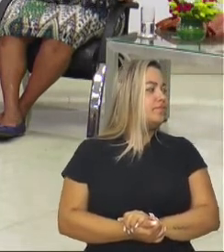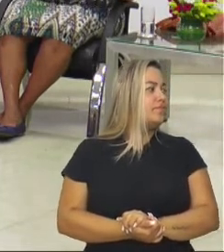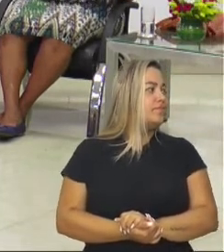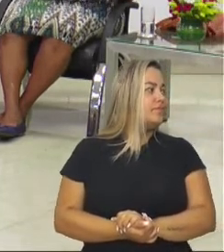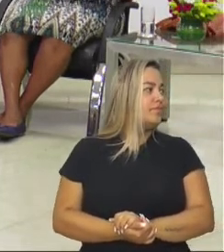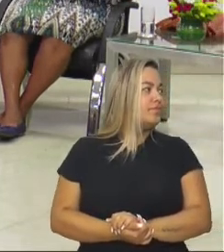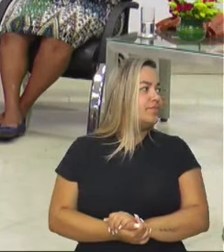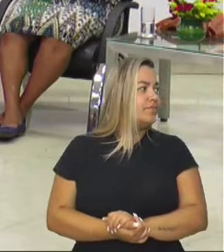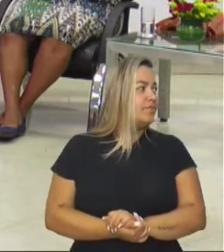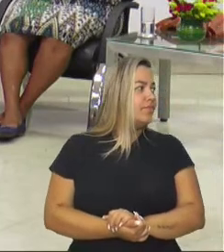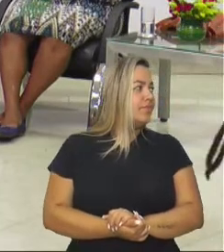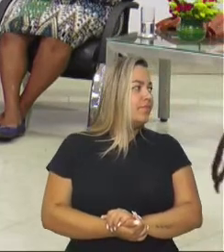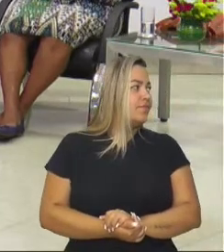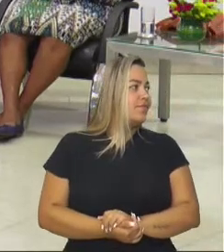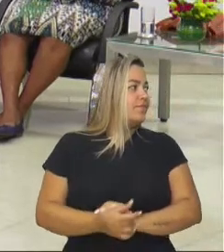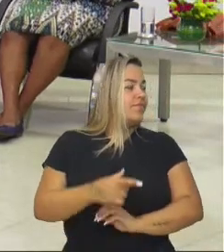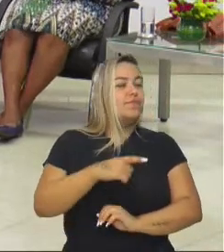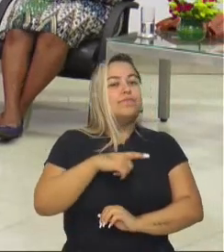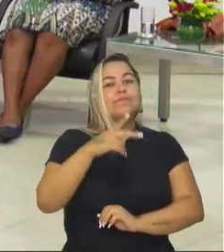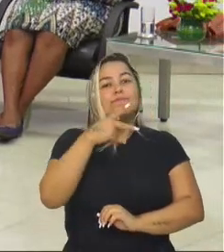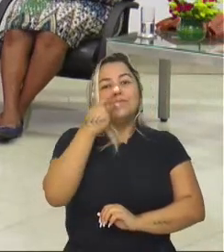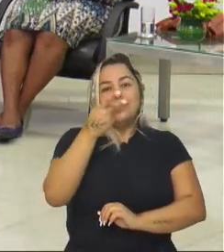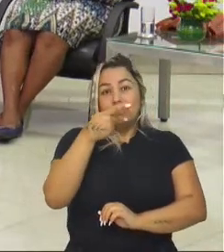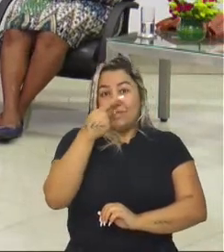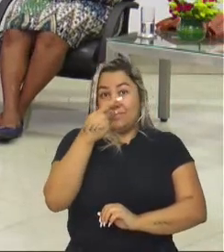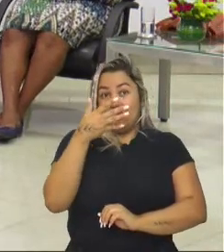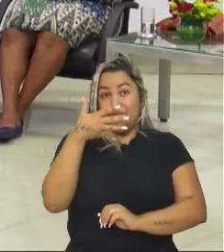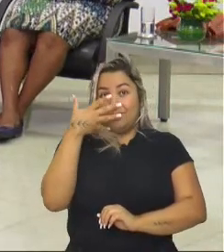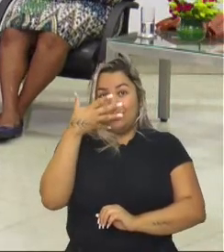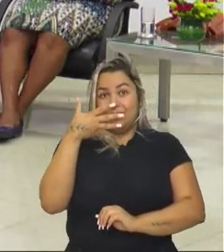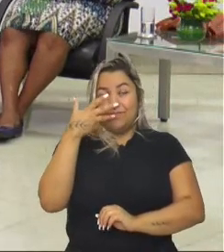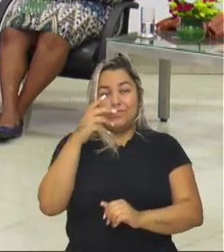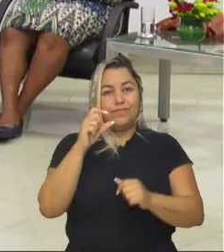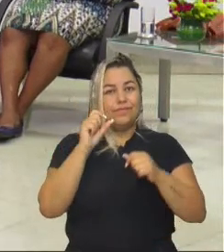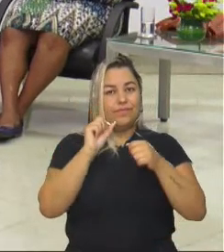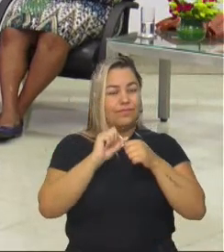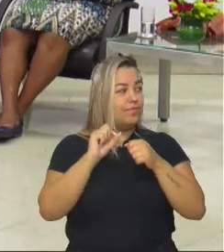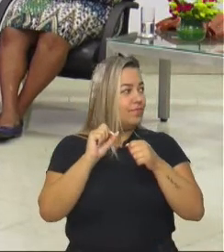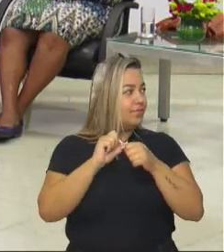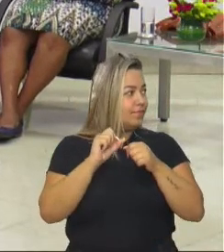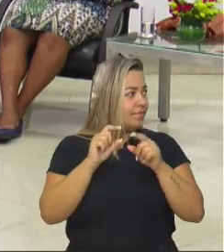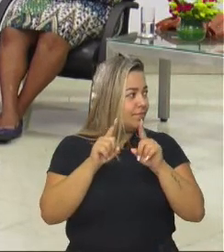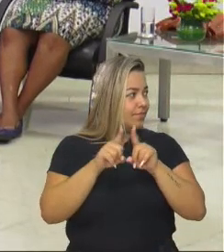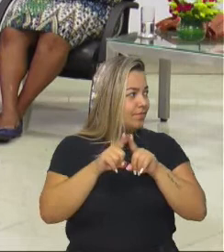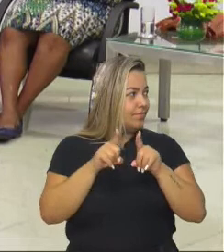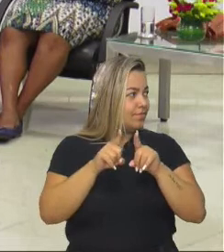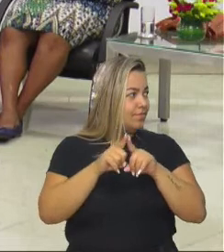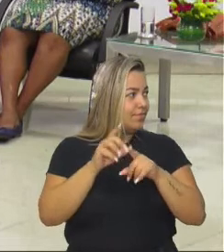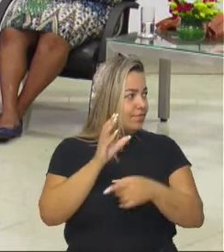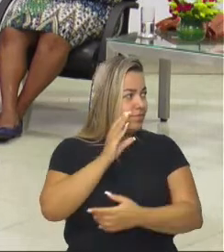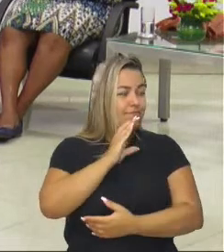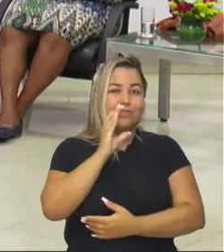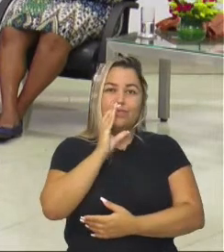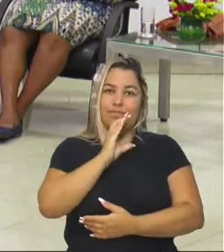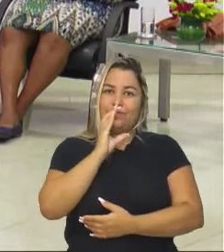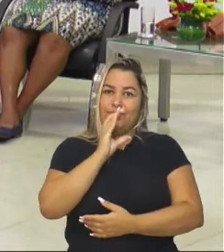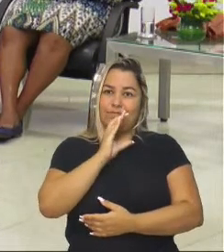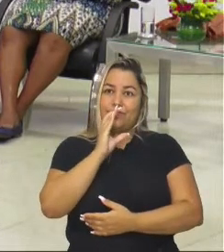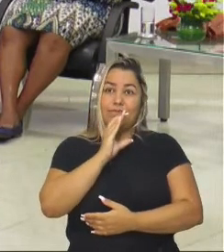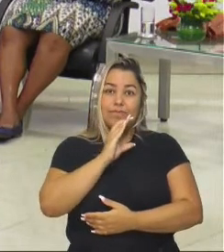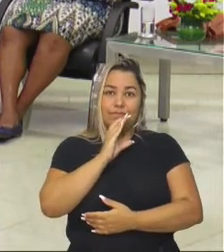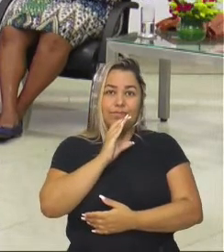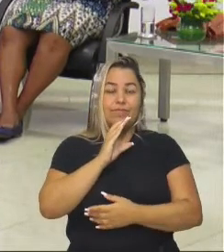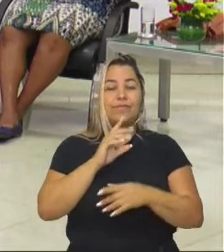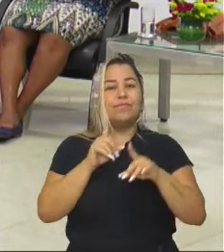Tem uma fala a fazer, mas antes disso eu queria contextualizar essa fala. É uma fala bem breve, é um desabafo